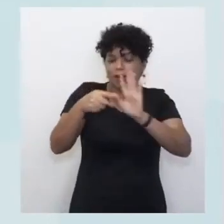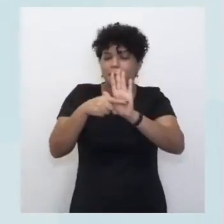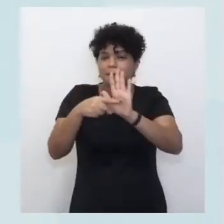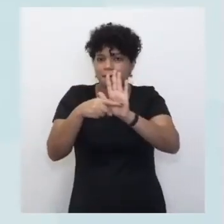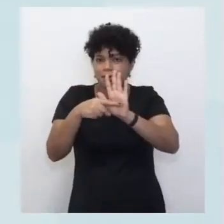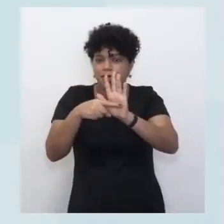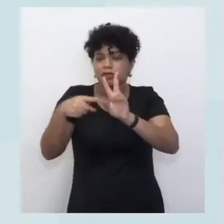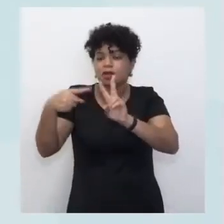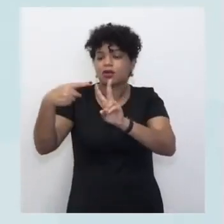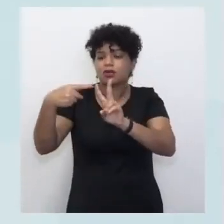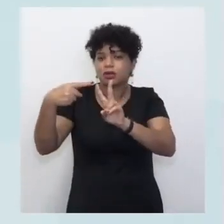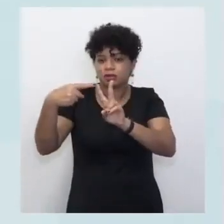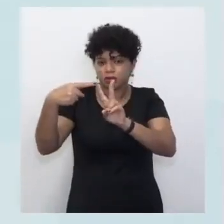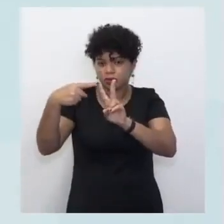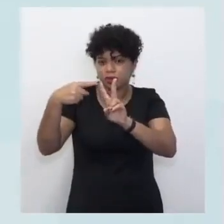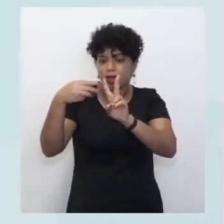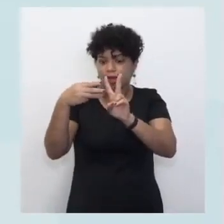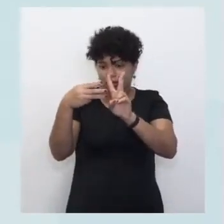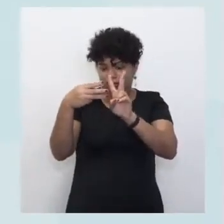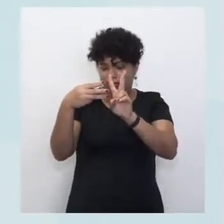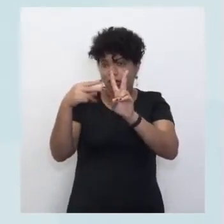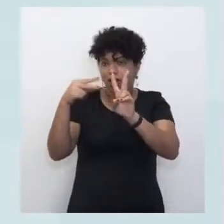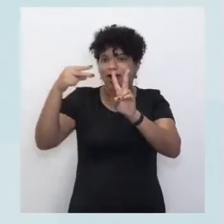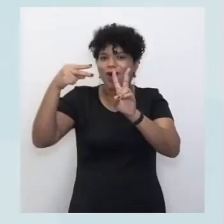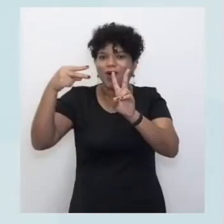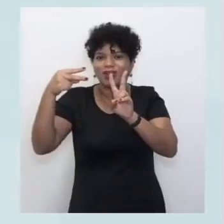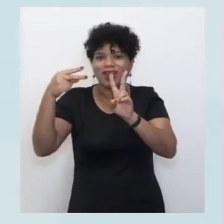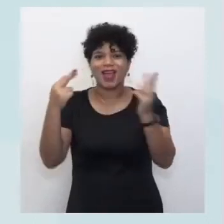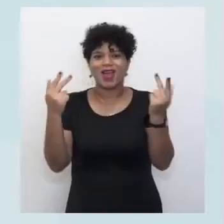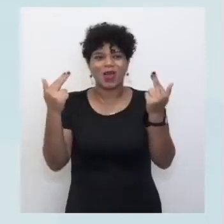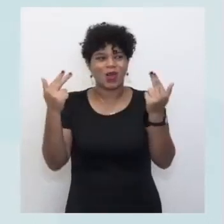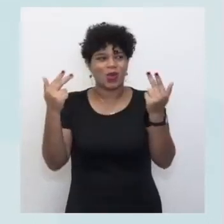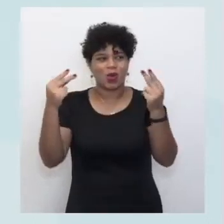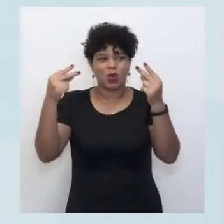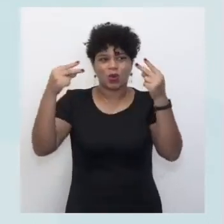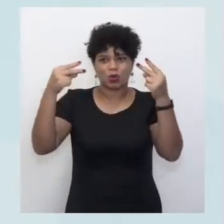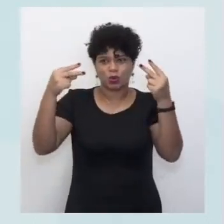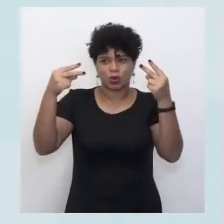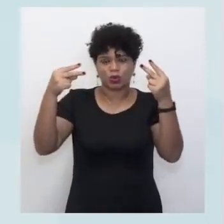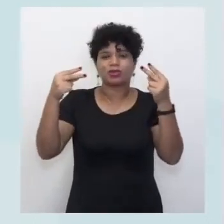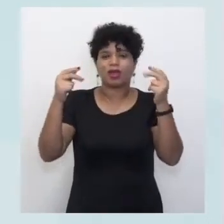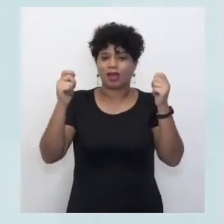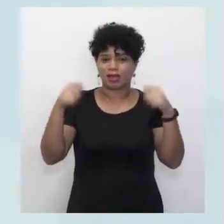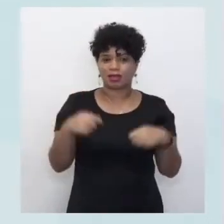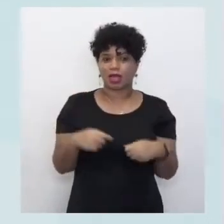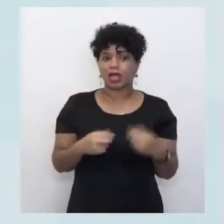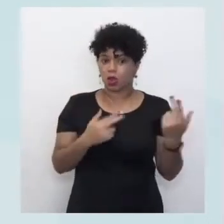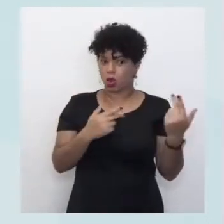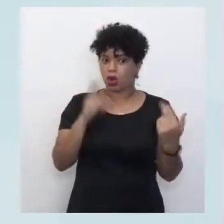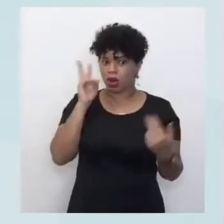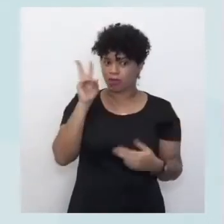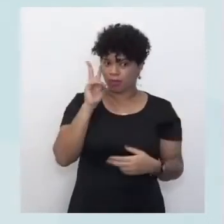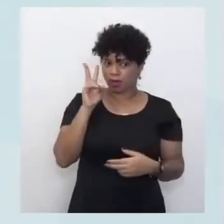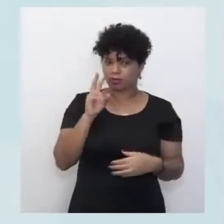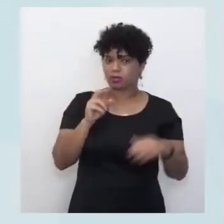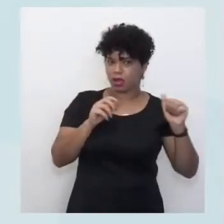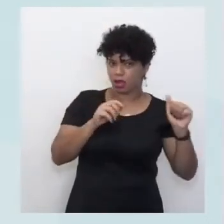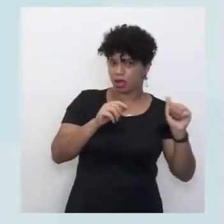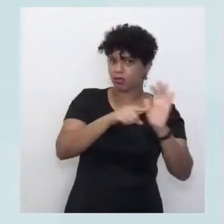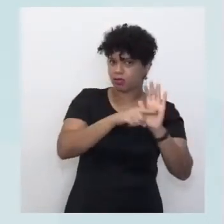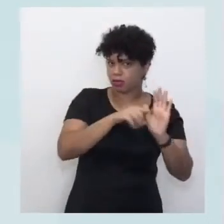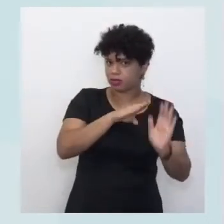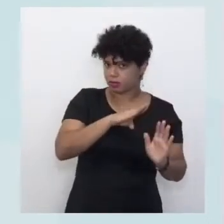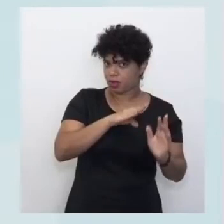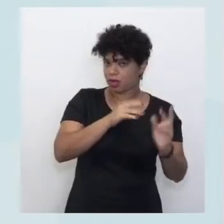menos raiz quadrada de 3 ao quadrado, certo? Estou aplicando esta regra. Aí o